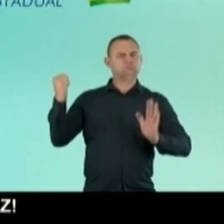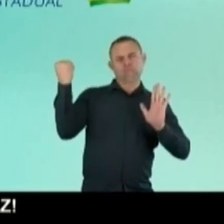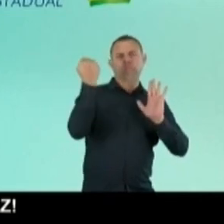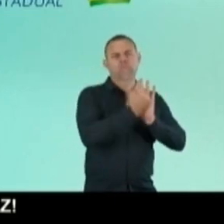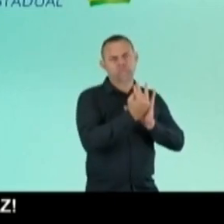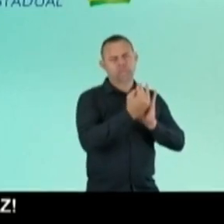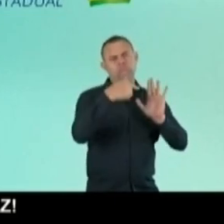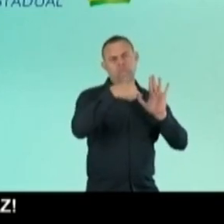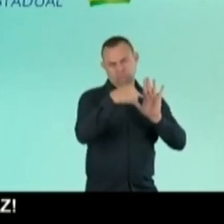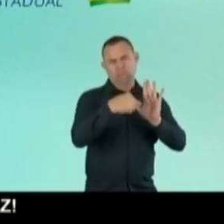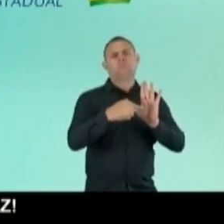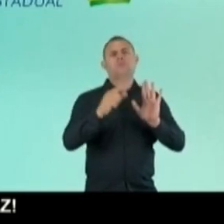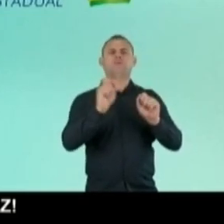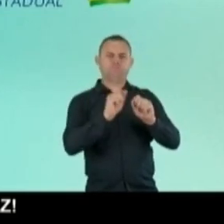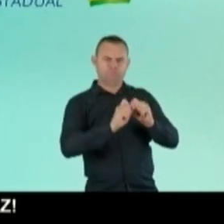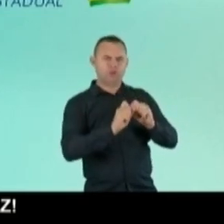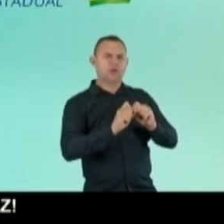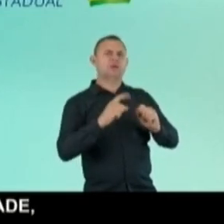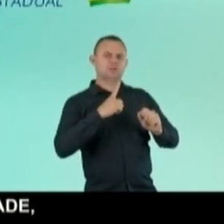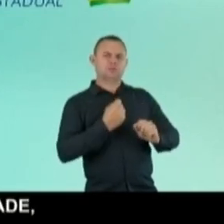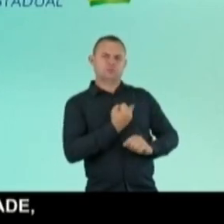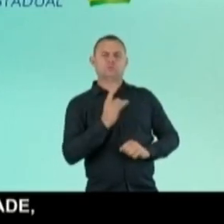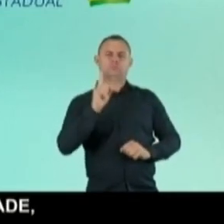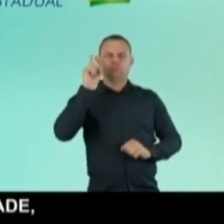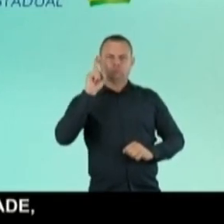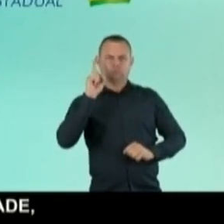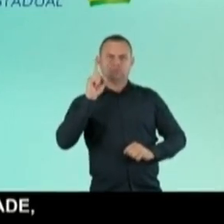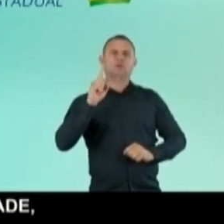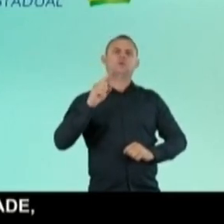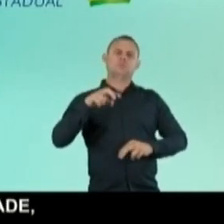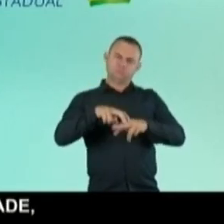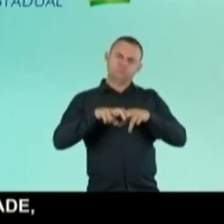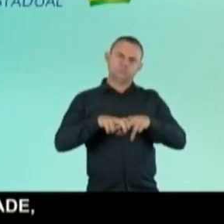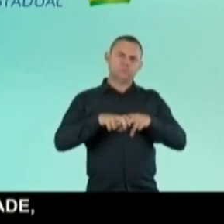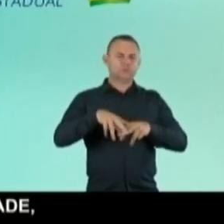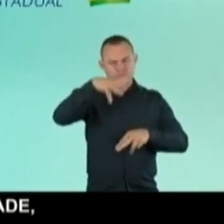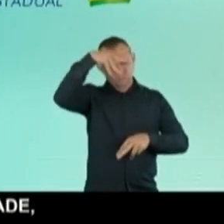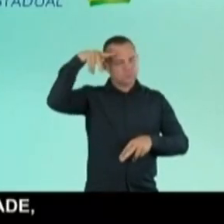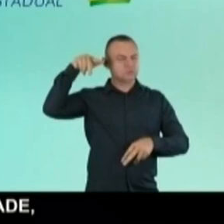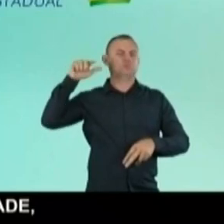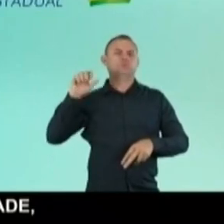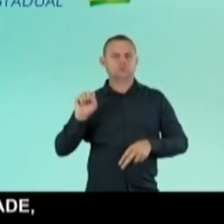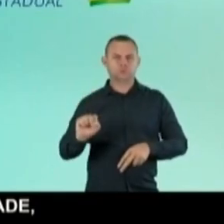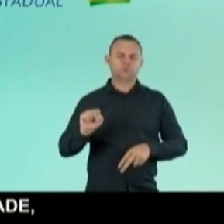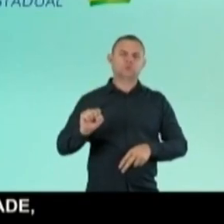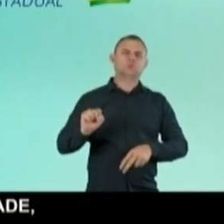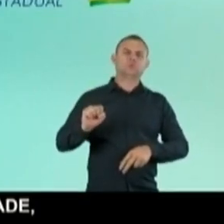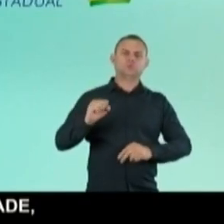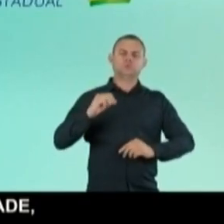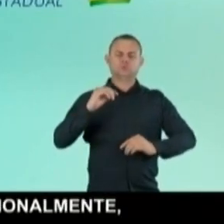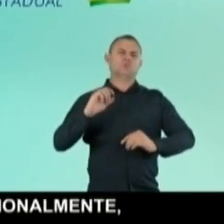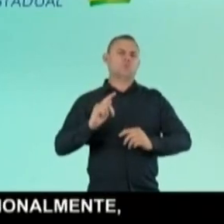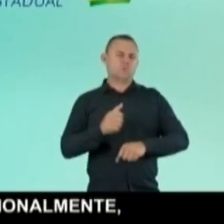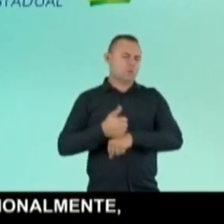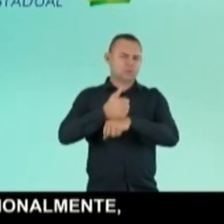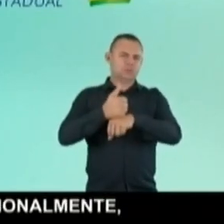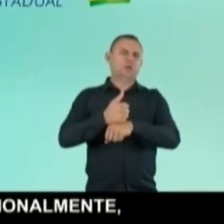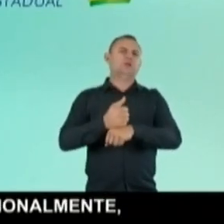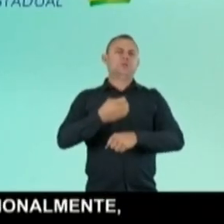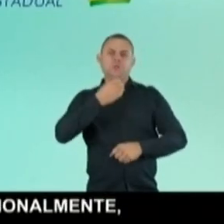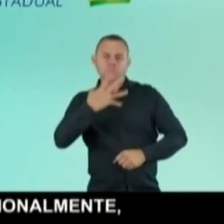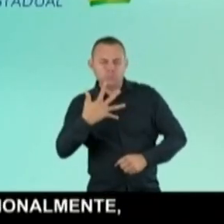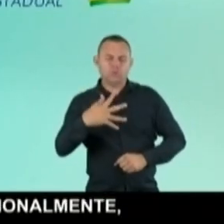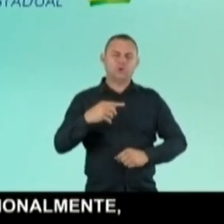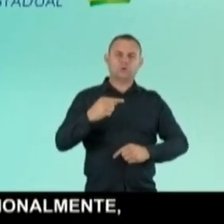a marca de quem acredita no que faz. 15001 por um MS com educação de qualidade, generoso com